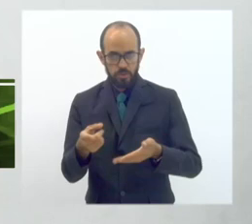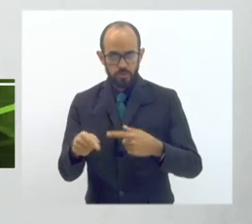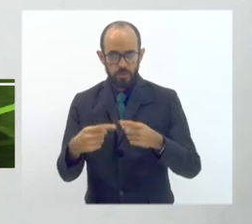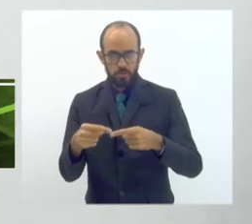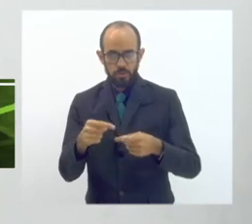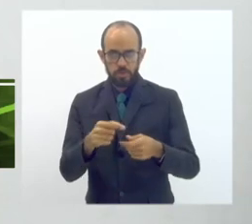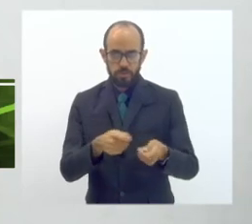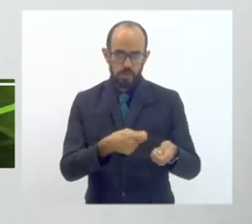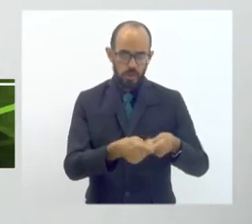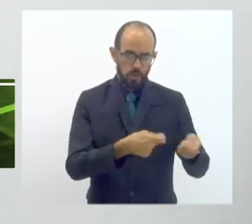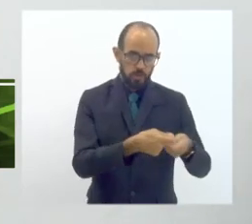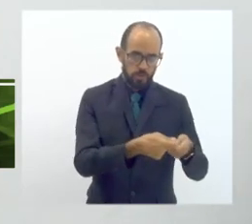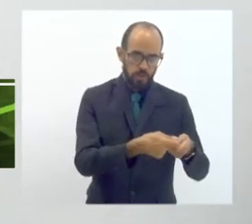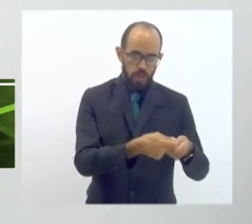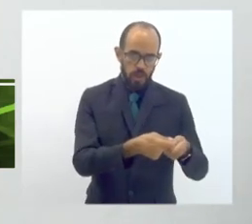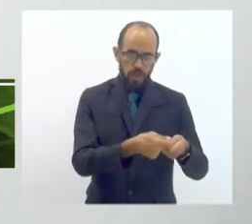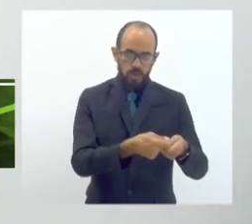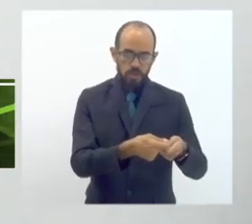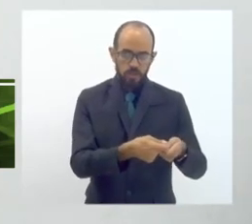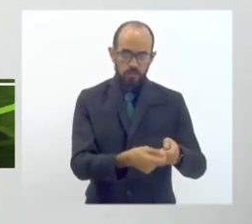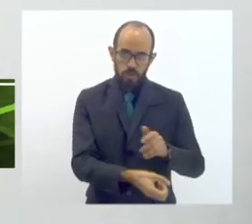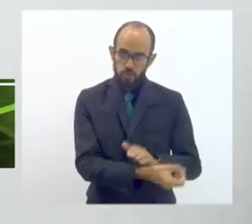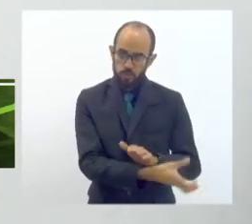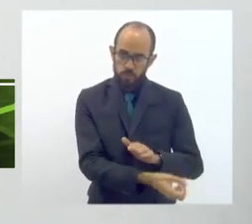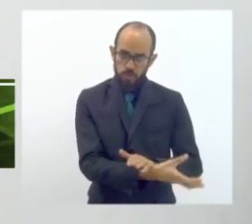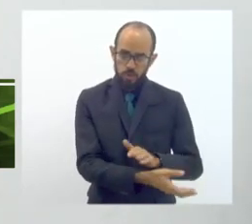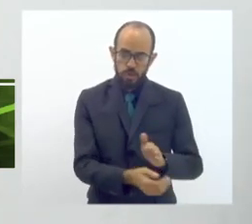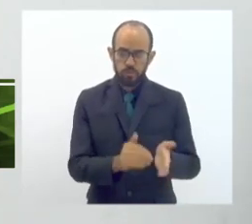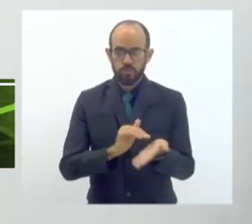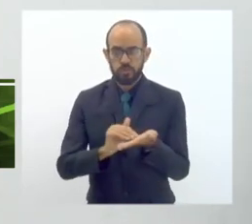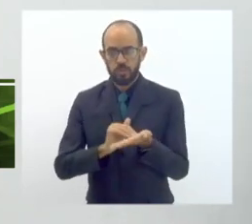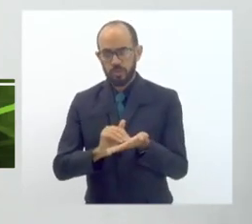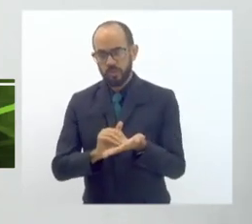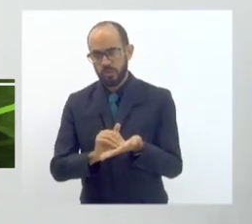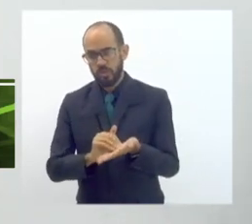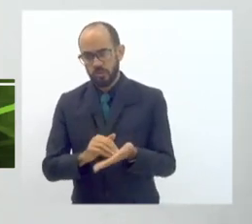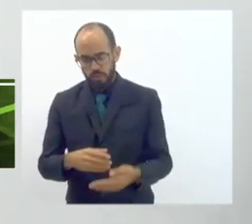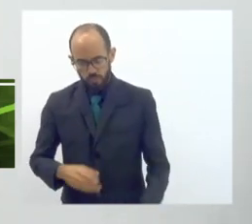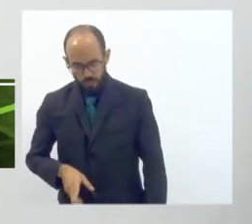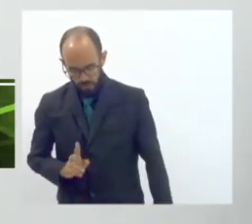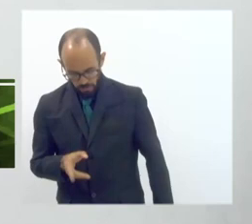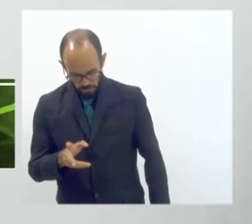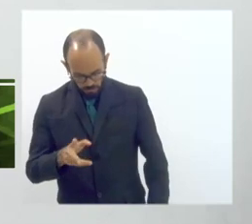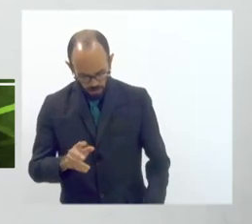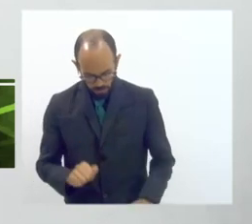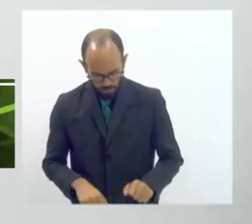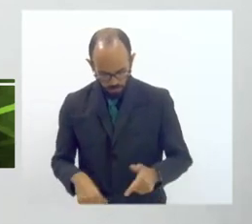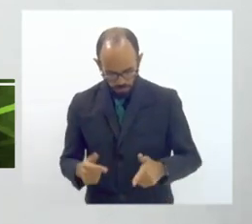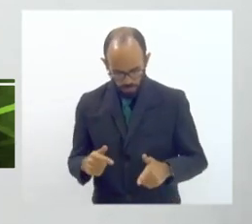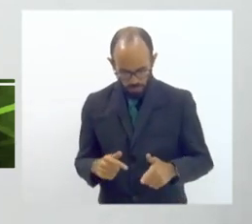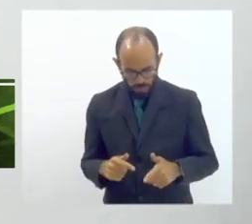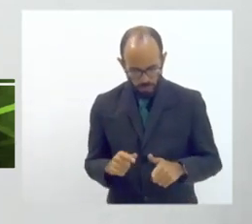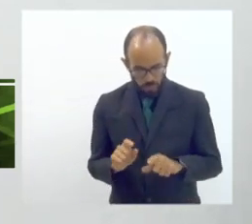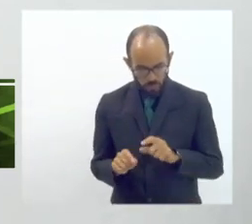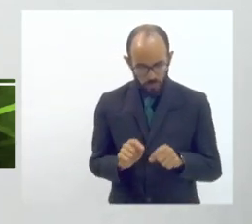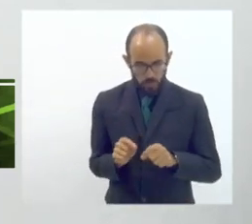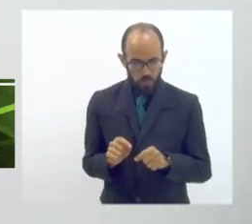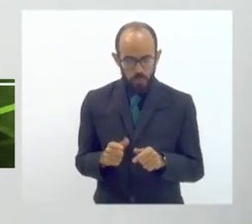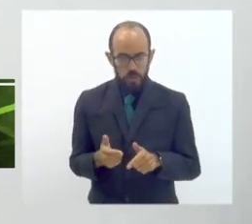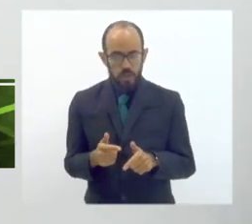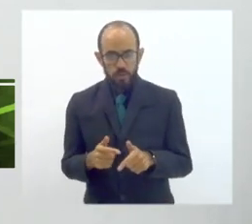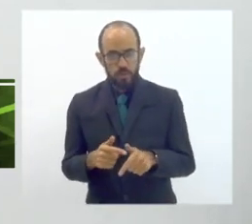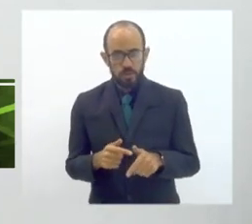secretário, chantagear o secretário, e a gente fica a vida toda na mão desses certames que não têm